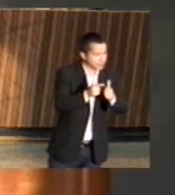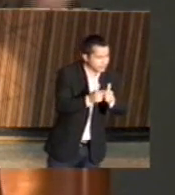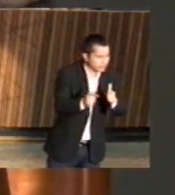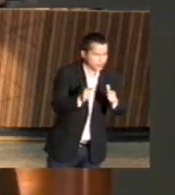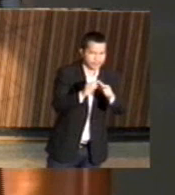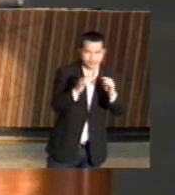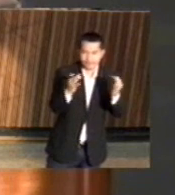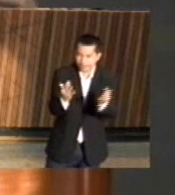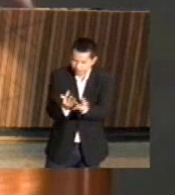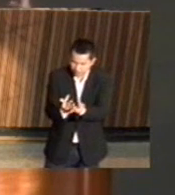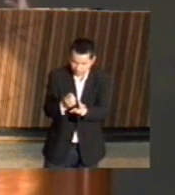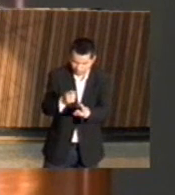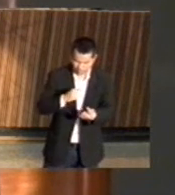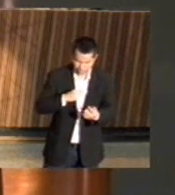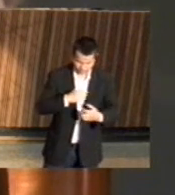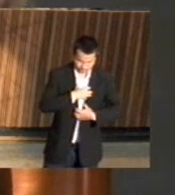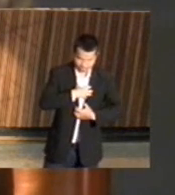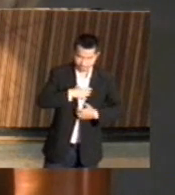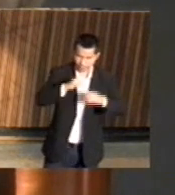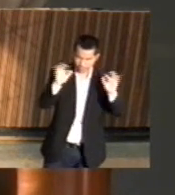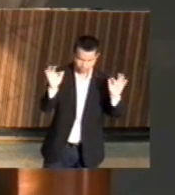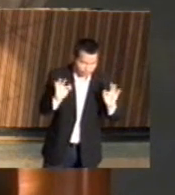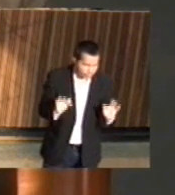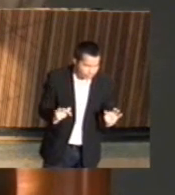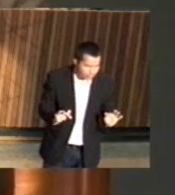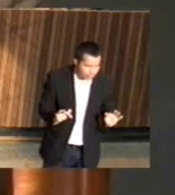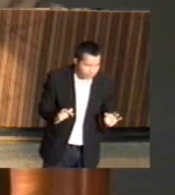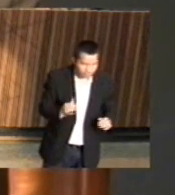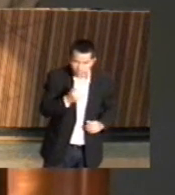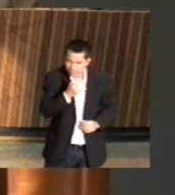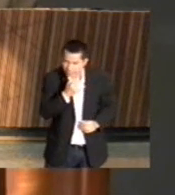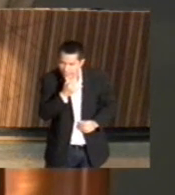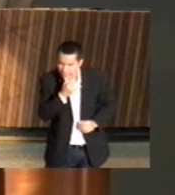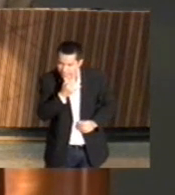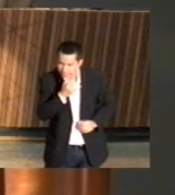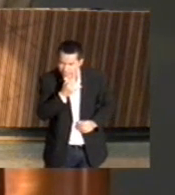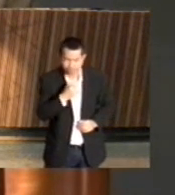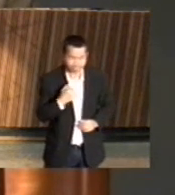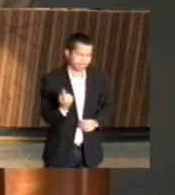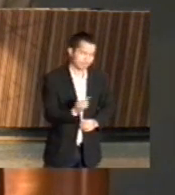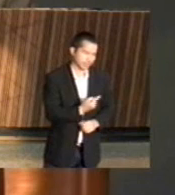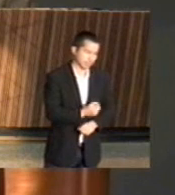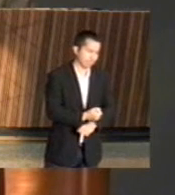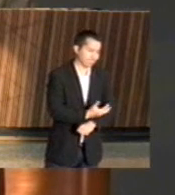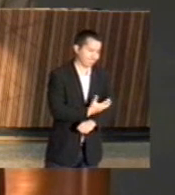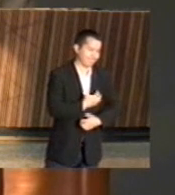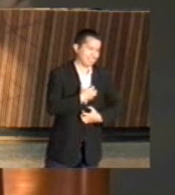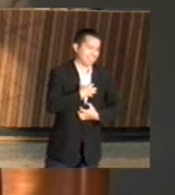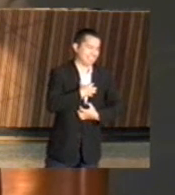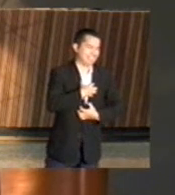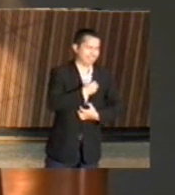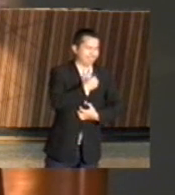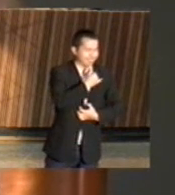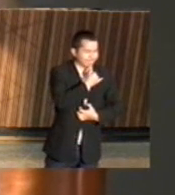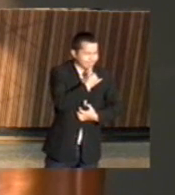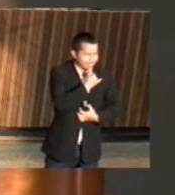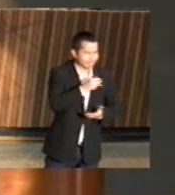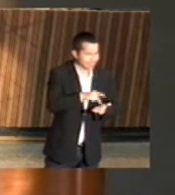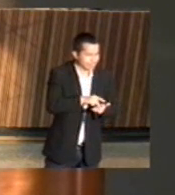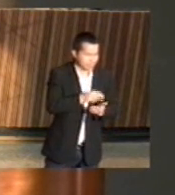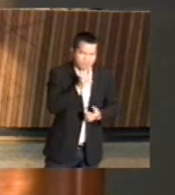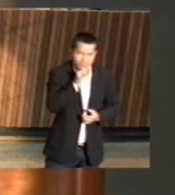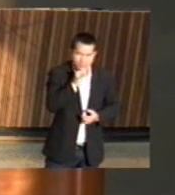Você consegue, pensar nisso? A gente não se sente bem, não é verdade? Quando um irmão não fala com